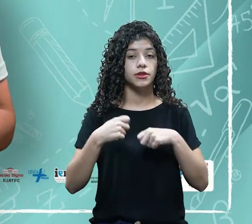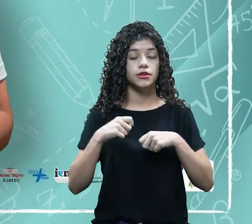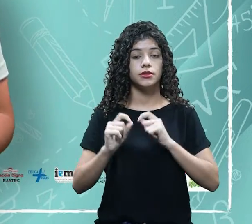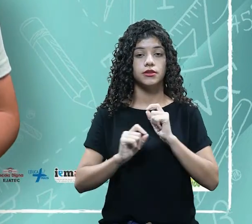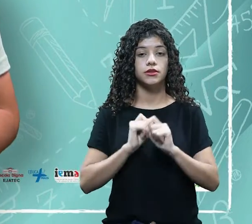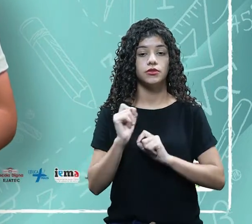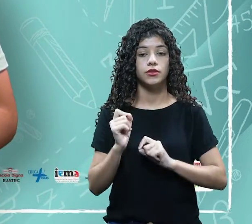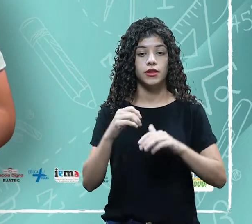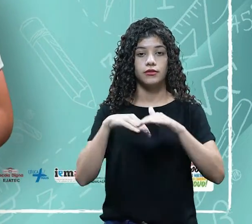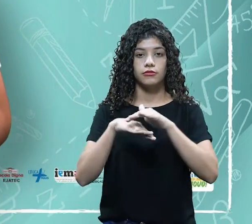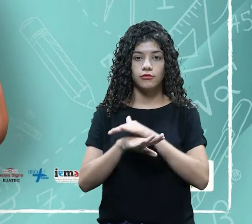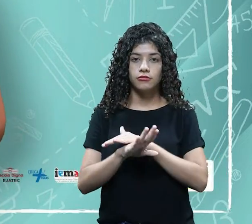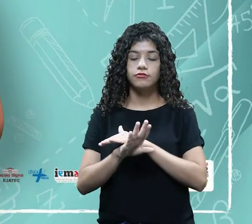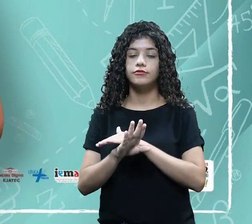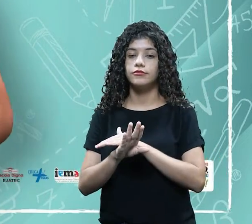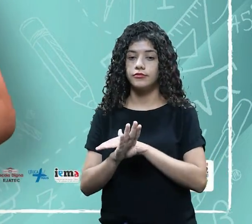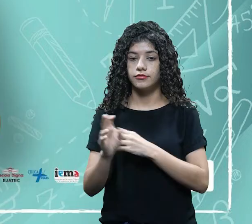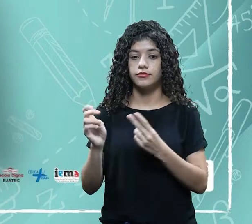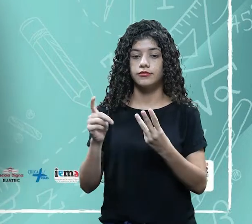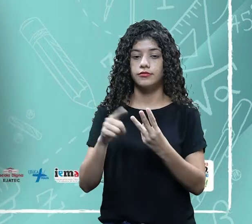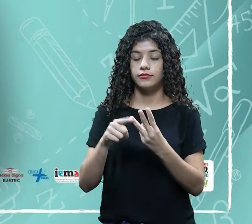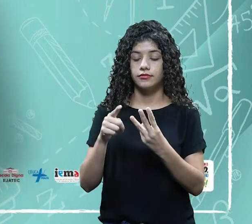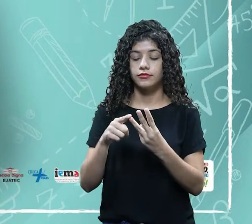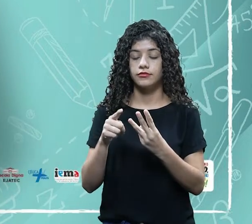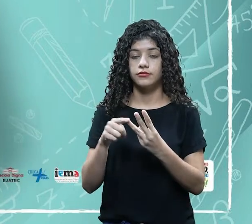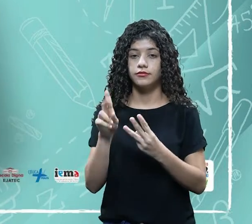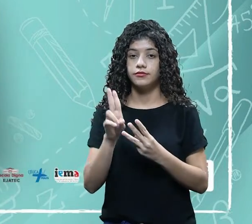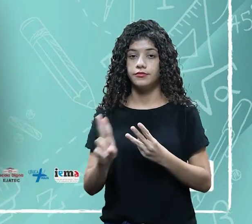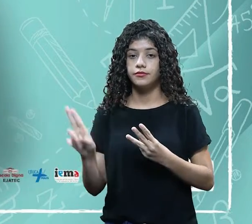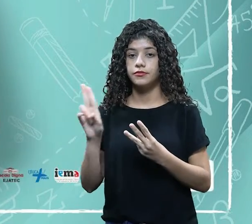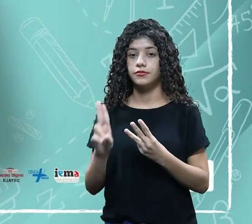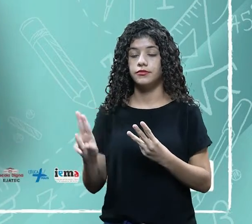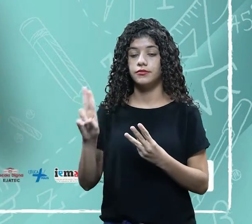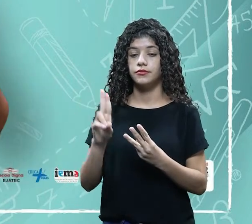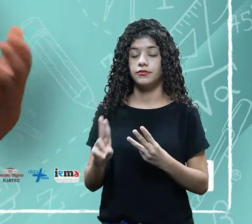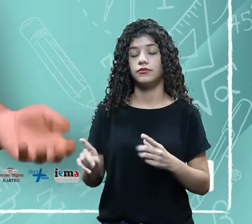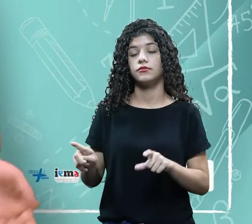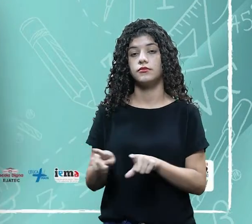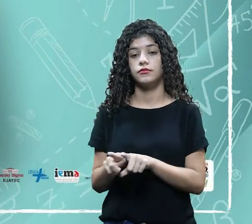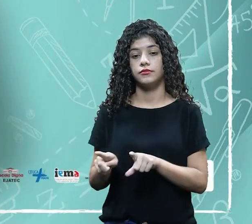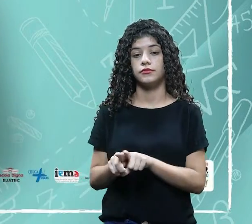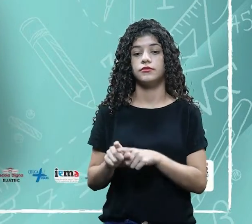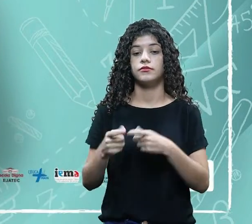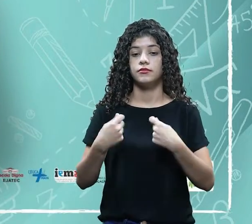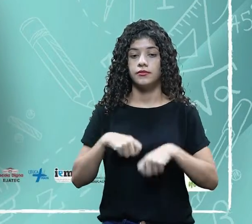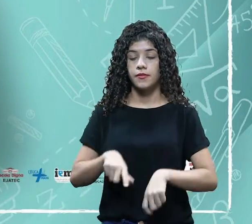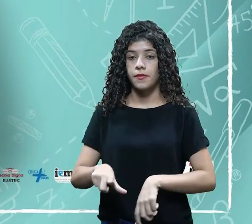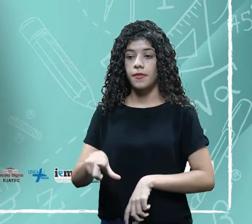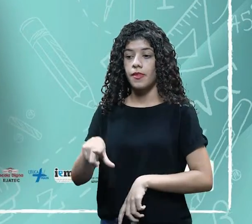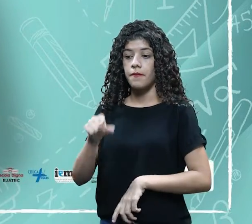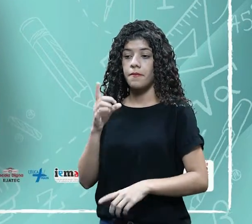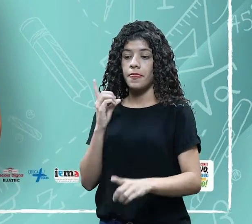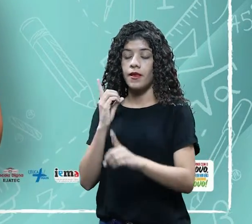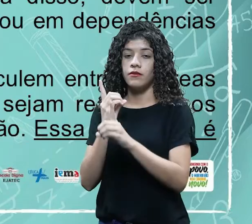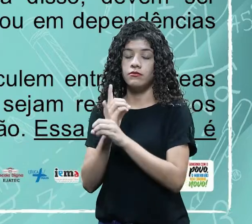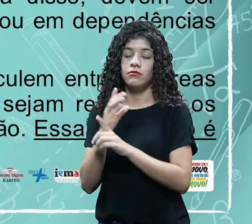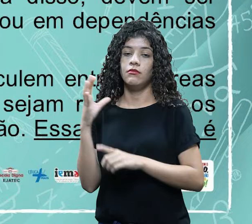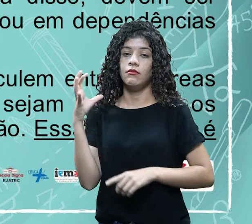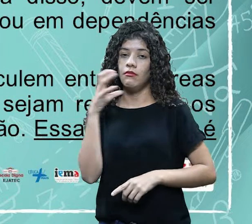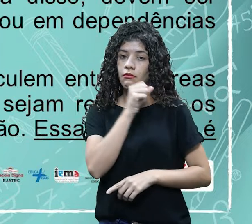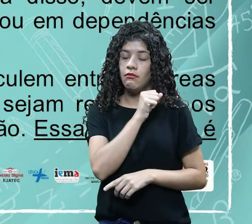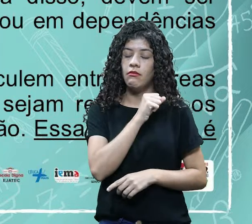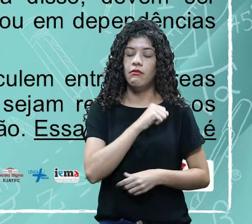ser mantidos no próprio setor que os utiliza, ou dependências, né, devem estar de fácil acesso àqueles